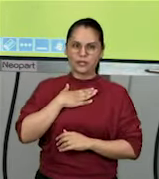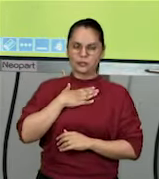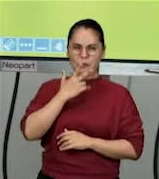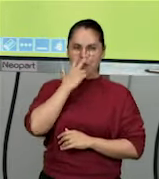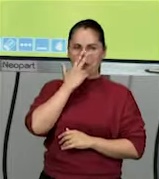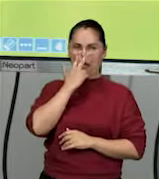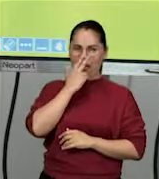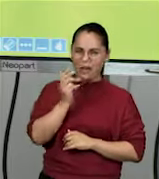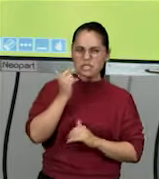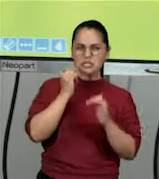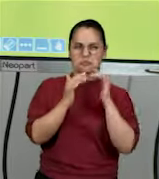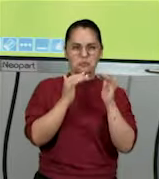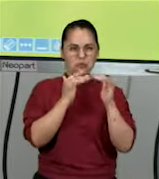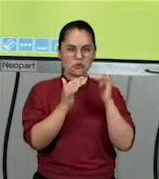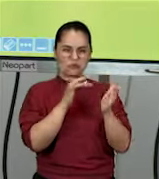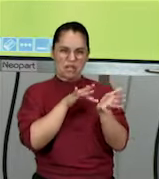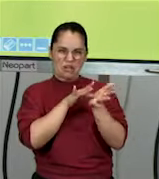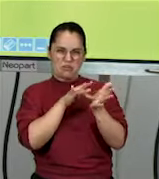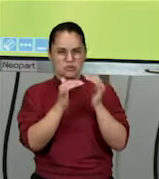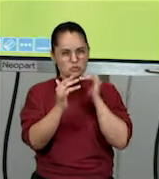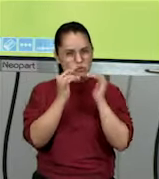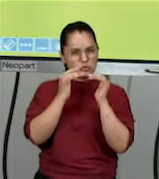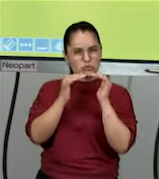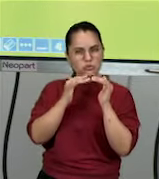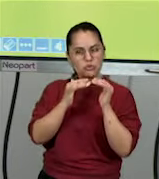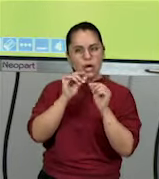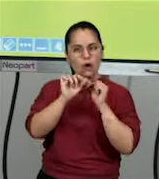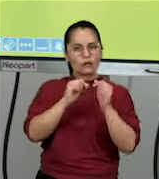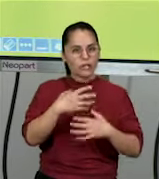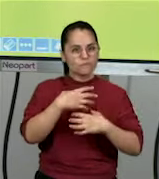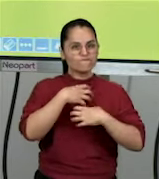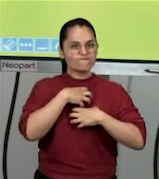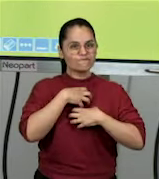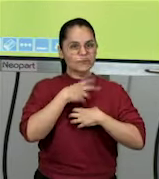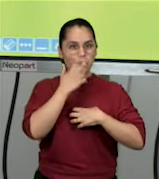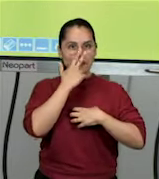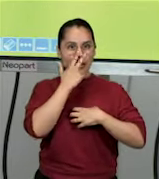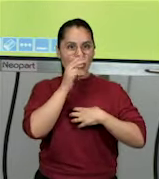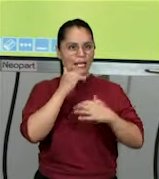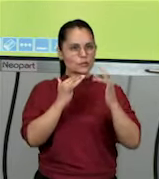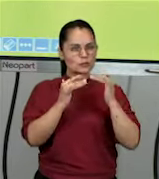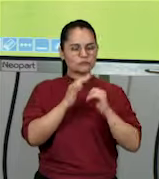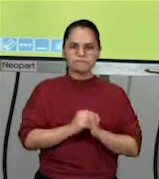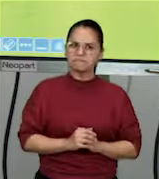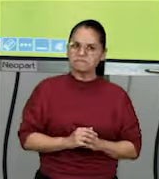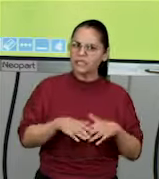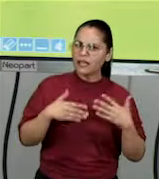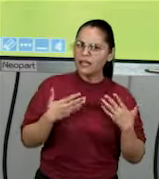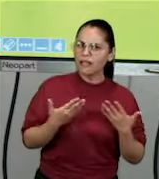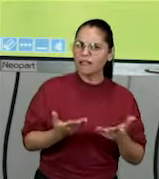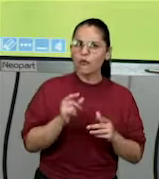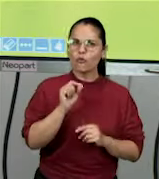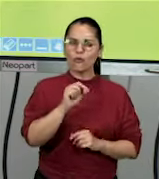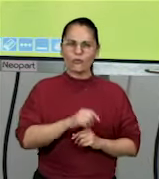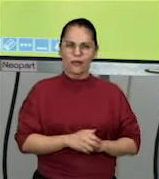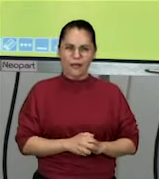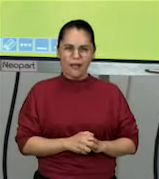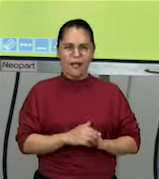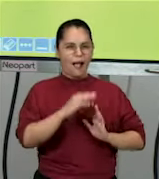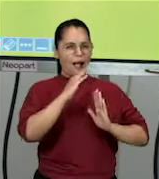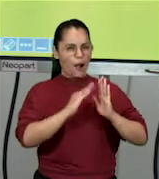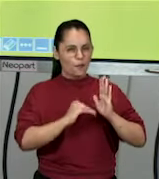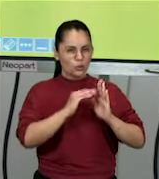ótica. E essa ilusão, ela vai me causar movimento. Então, será que a pintura